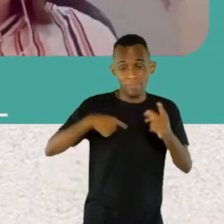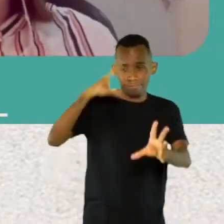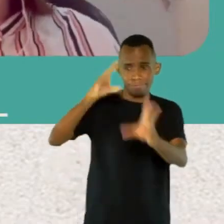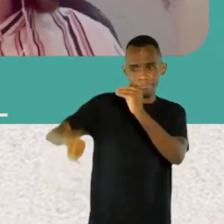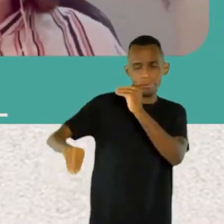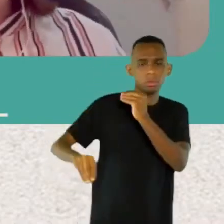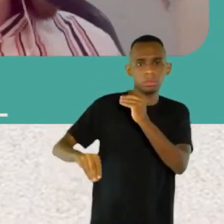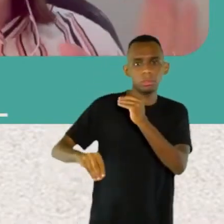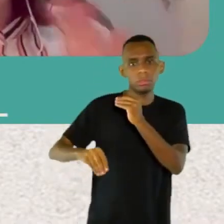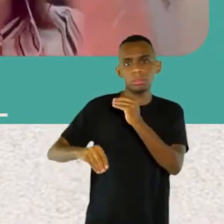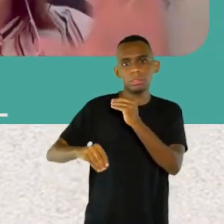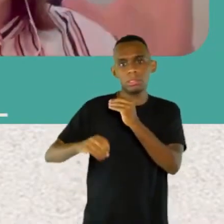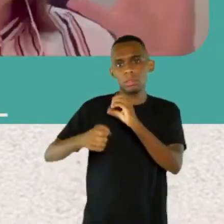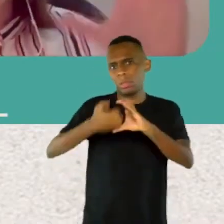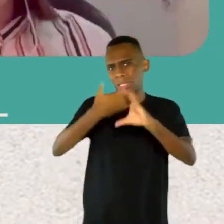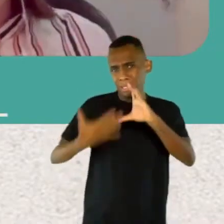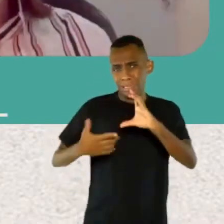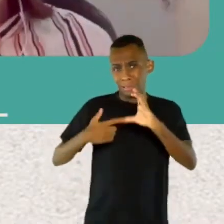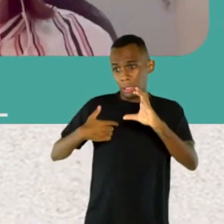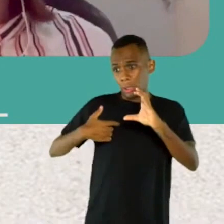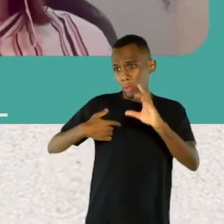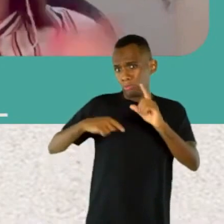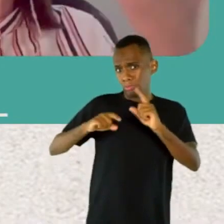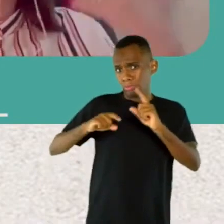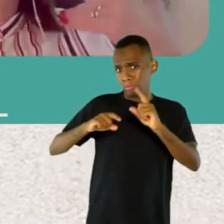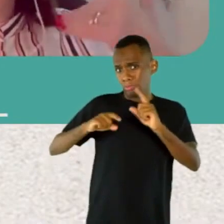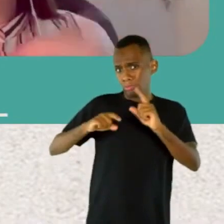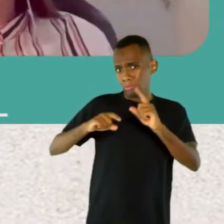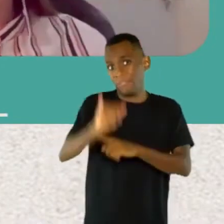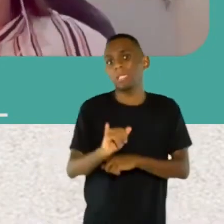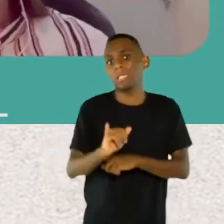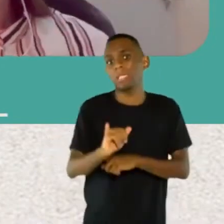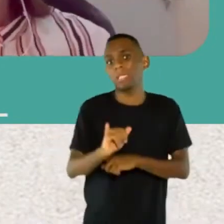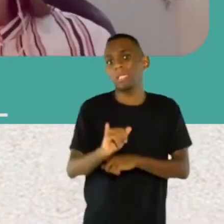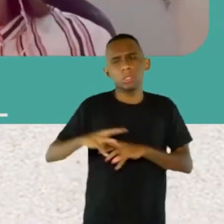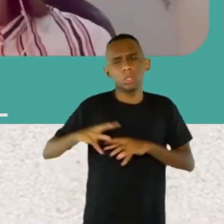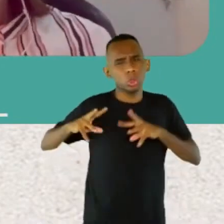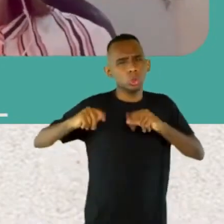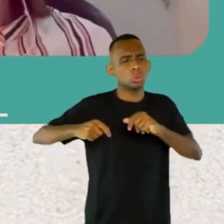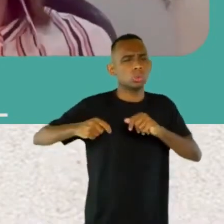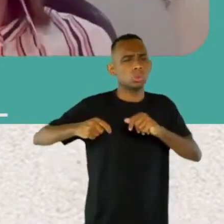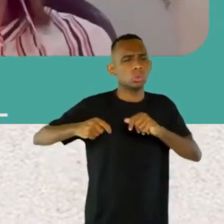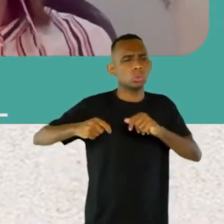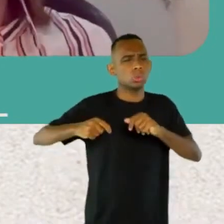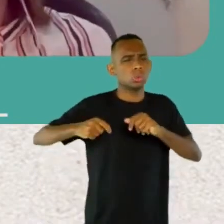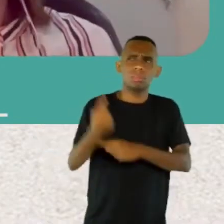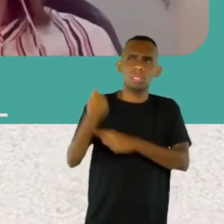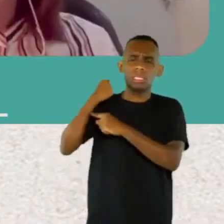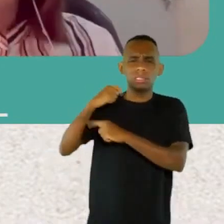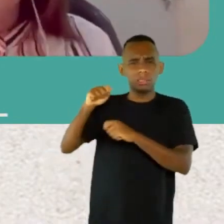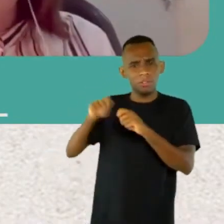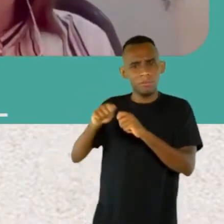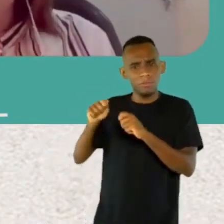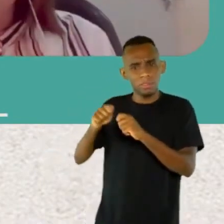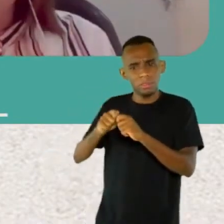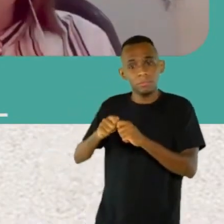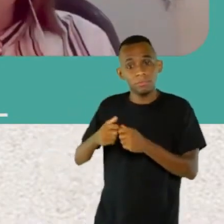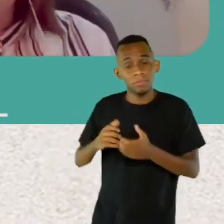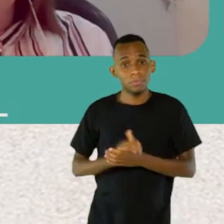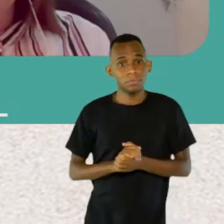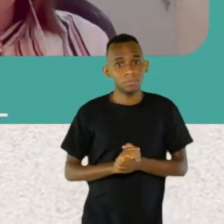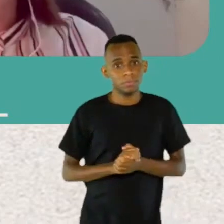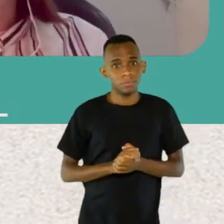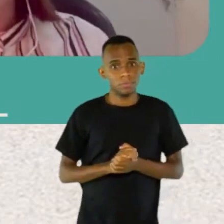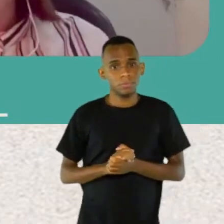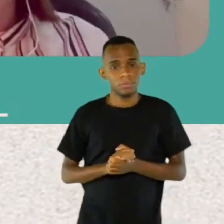uma roubada total. Eu tento fugir de tudo que eu já fiz, né? E eu fico até feliz, né? Hoje a gente